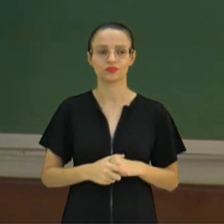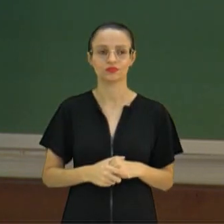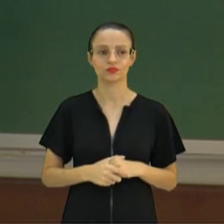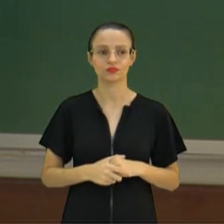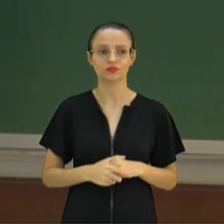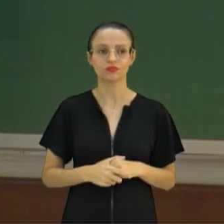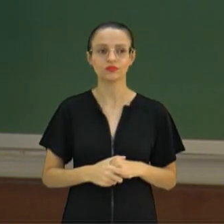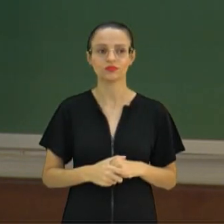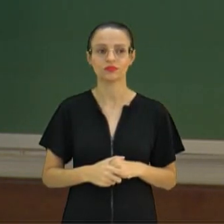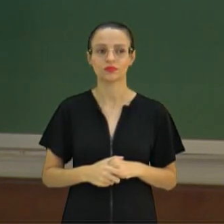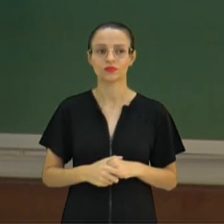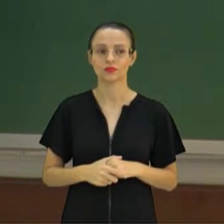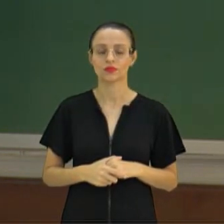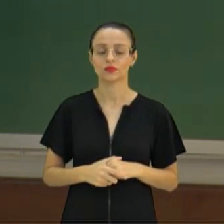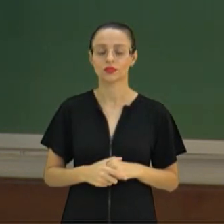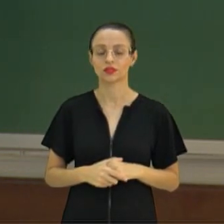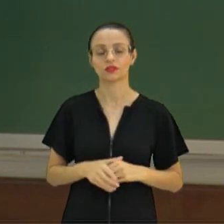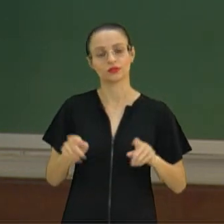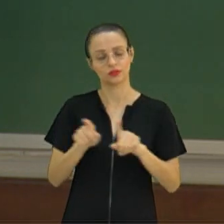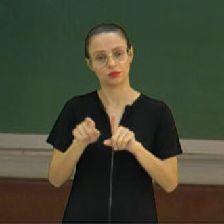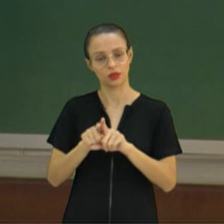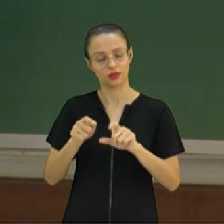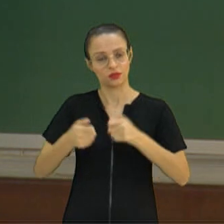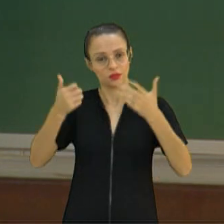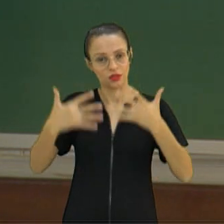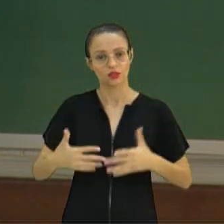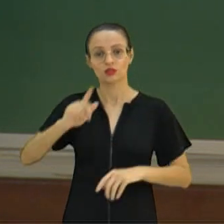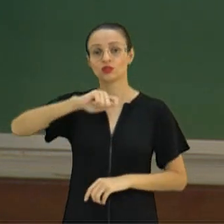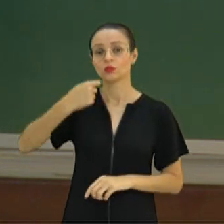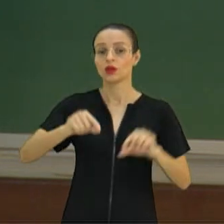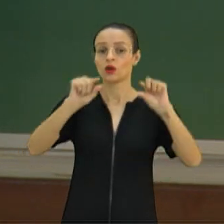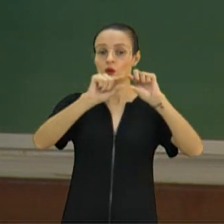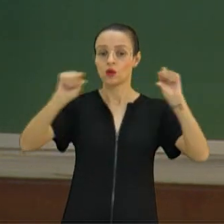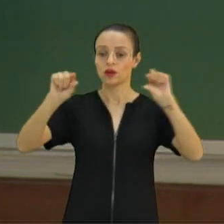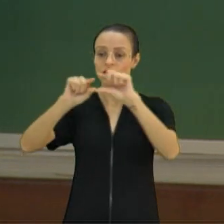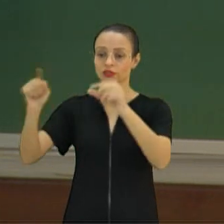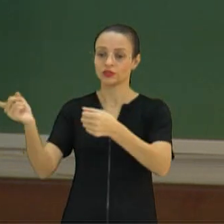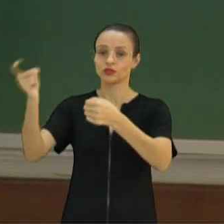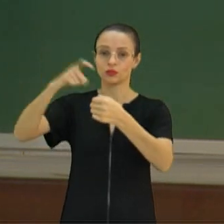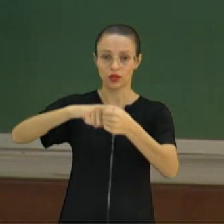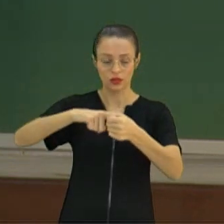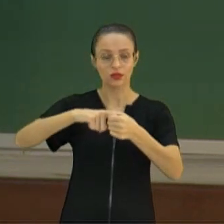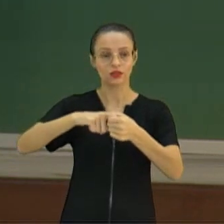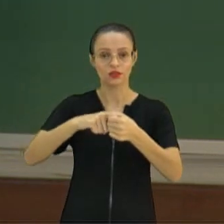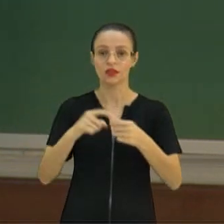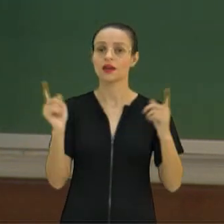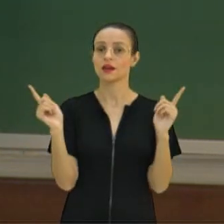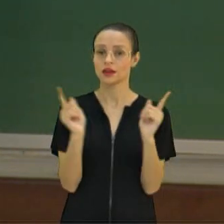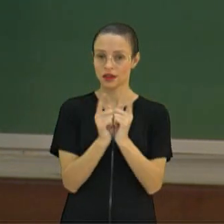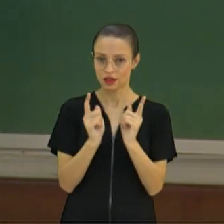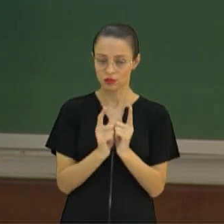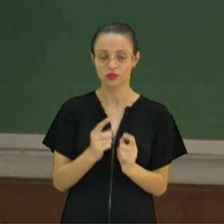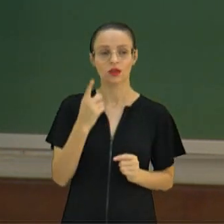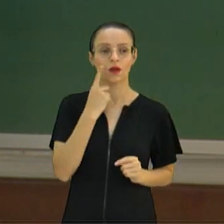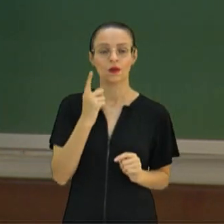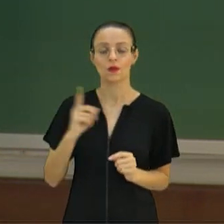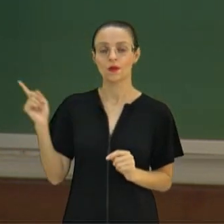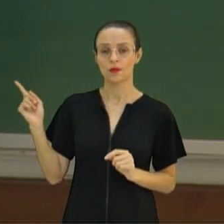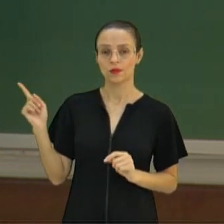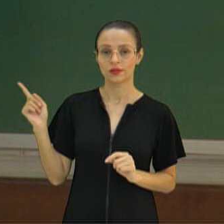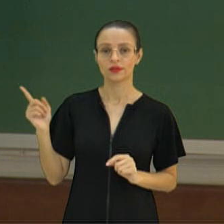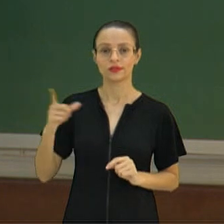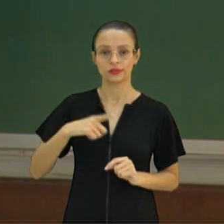Nós temos aqui ainda a ideia de oração subordinada desenvolvida e reduzida. Nesse caso, nós temos